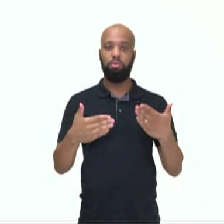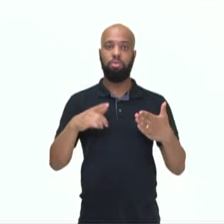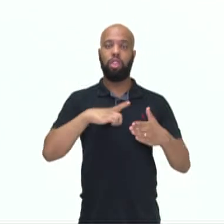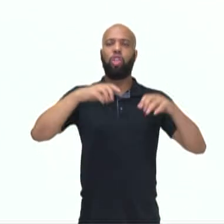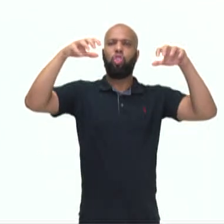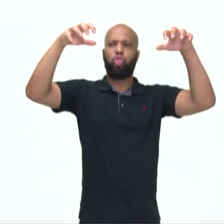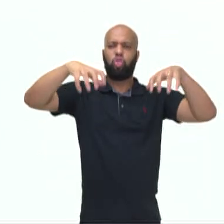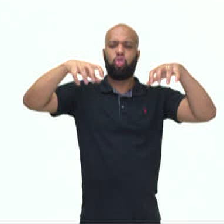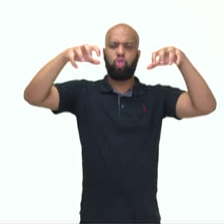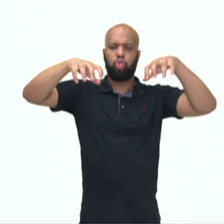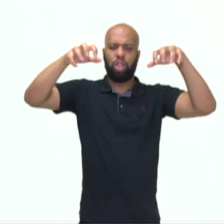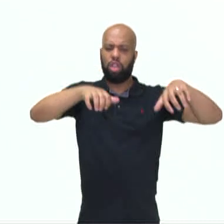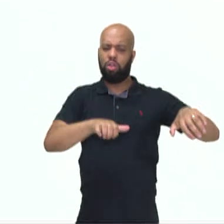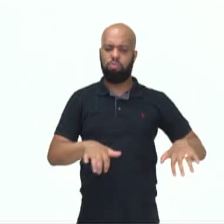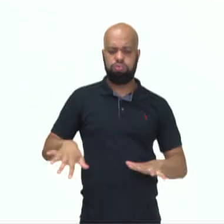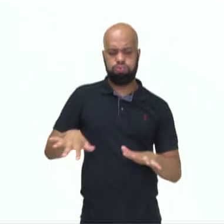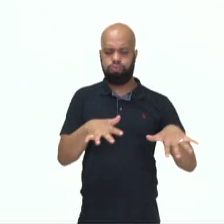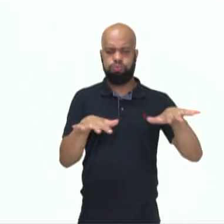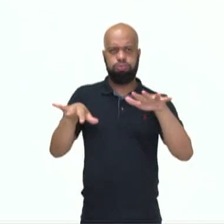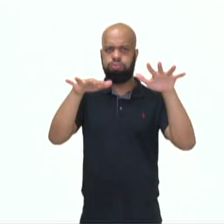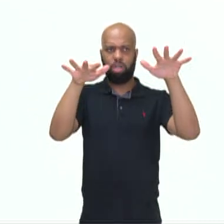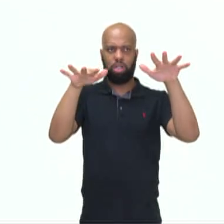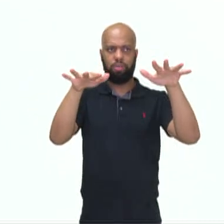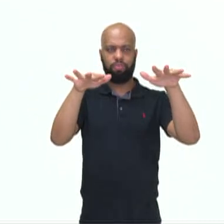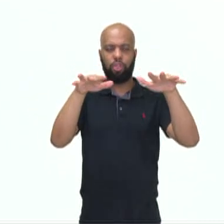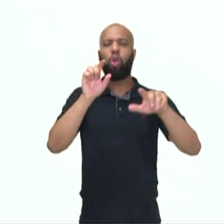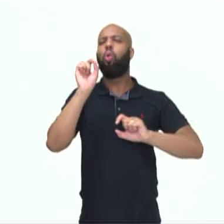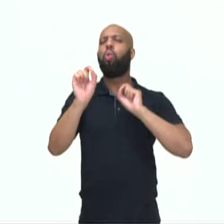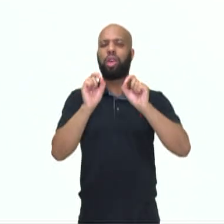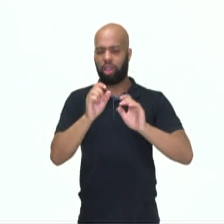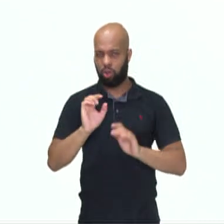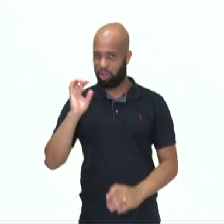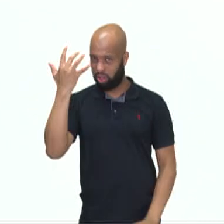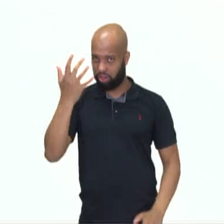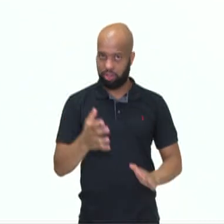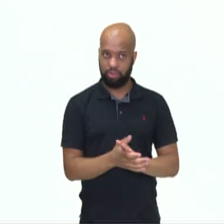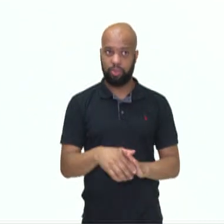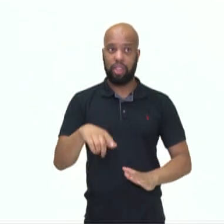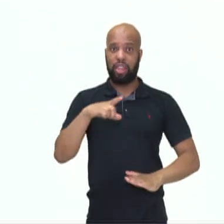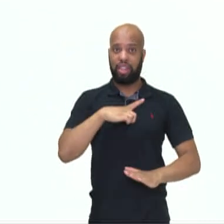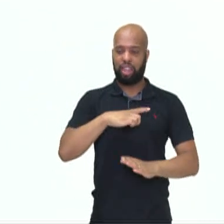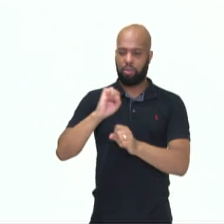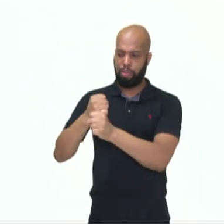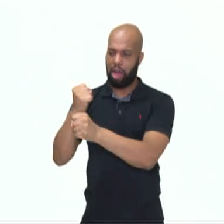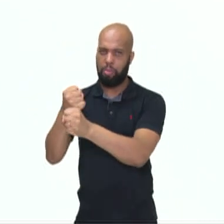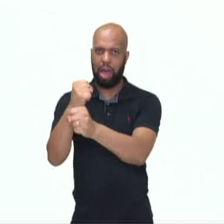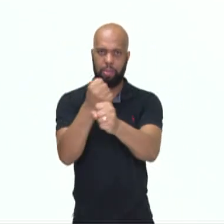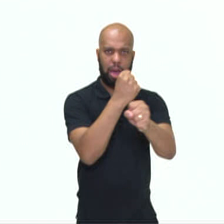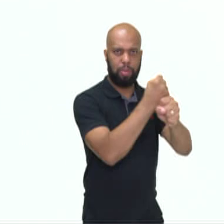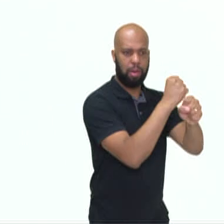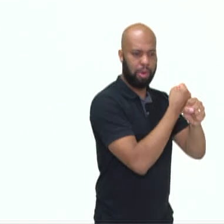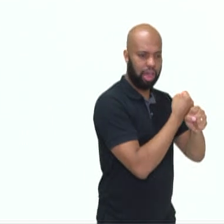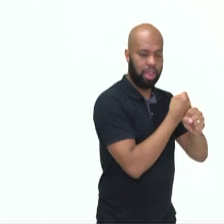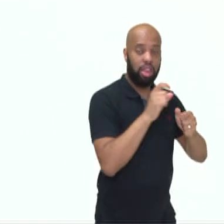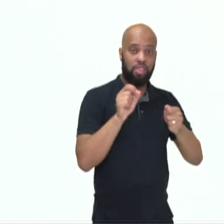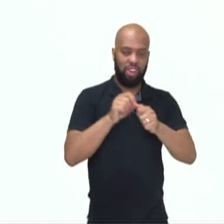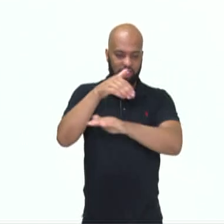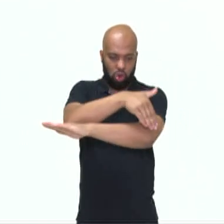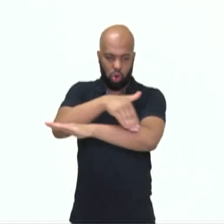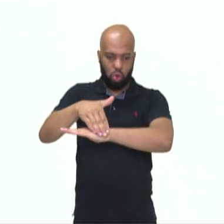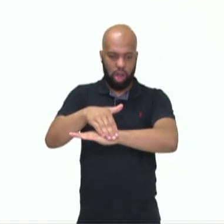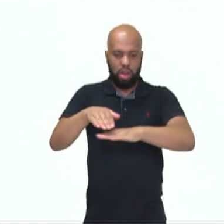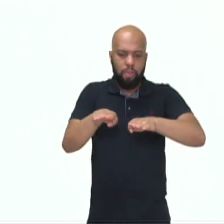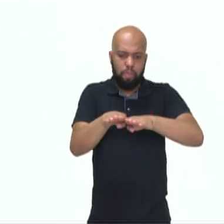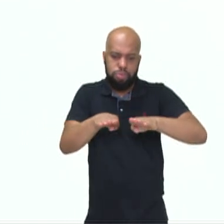enchentes. A impermeabilização do solo por meio das construções impede o processo